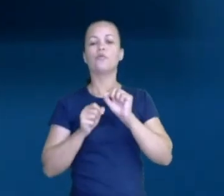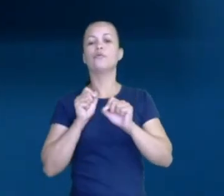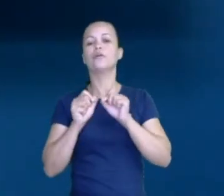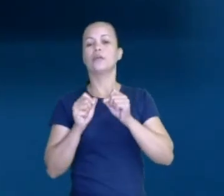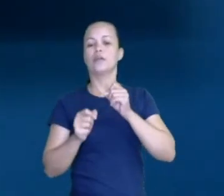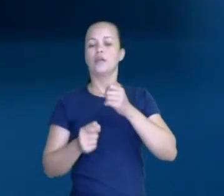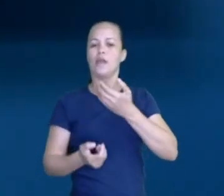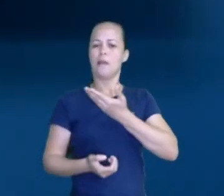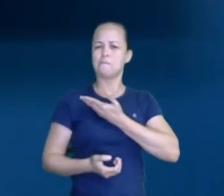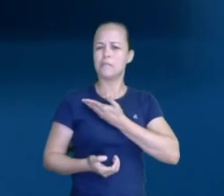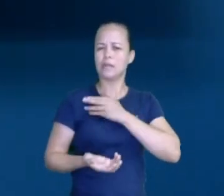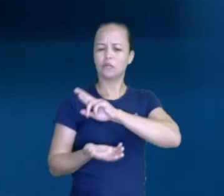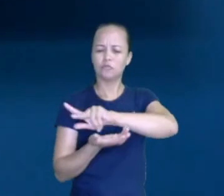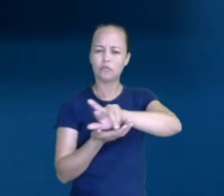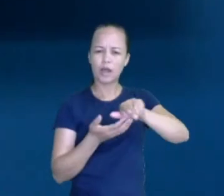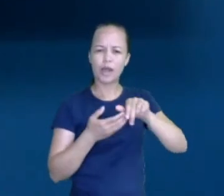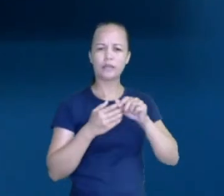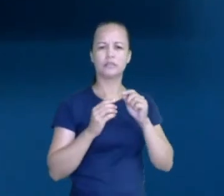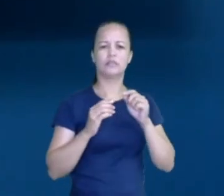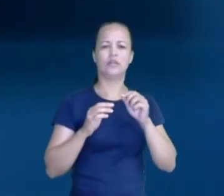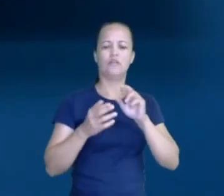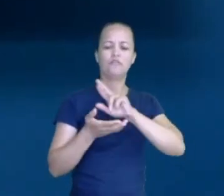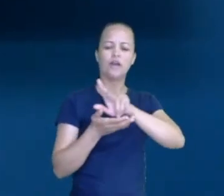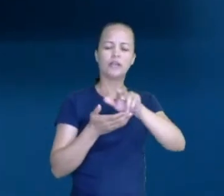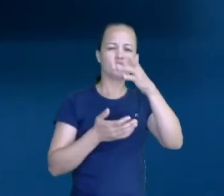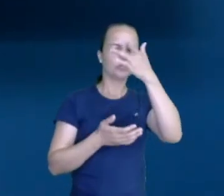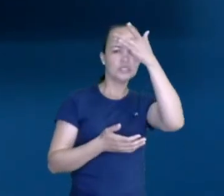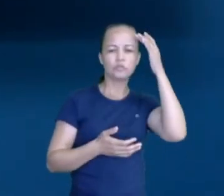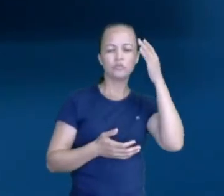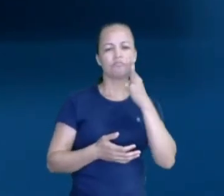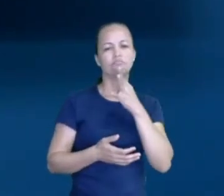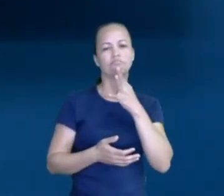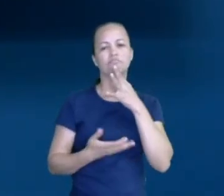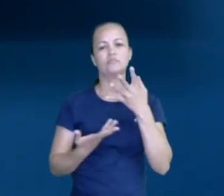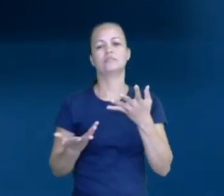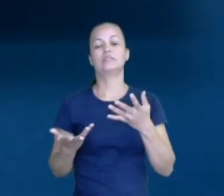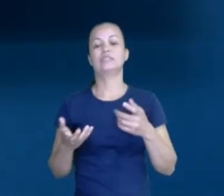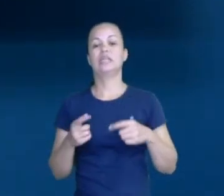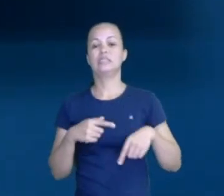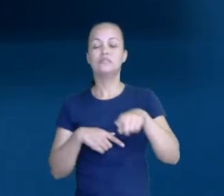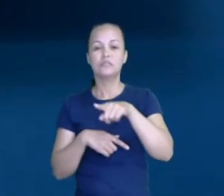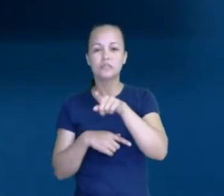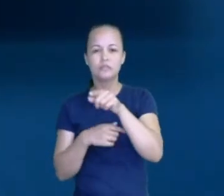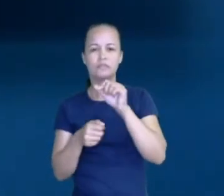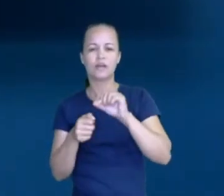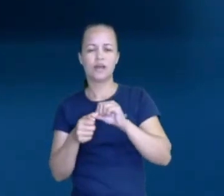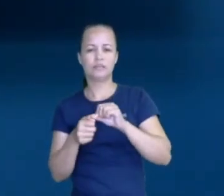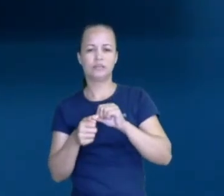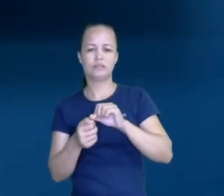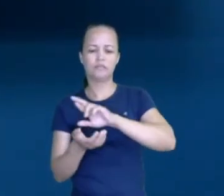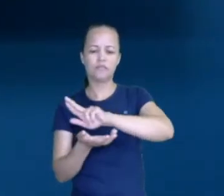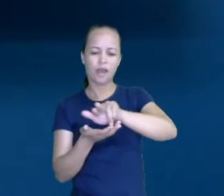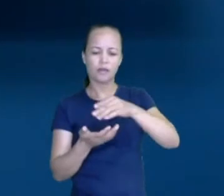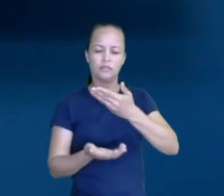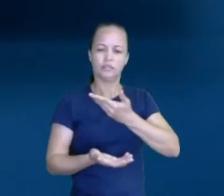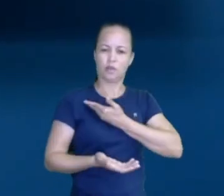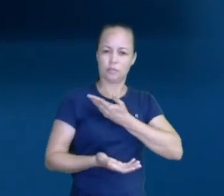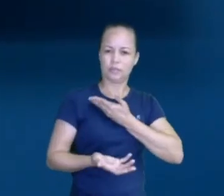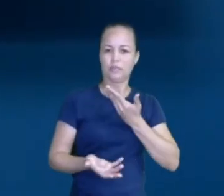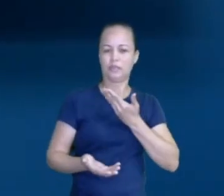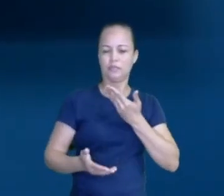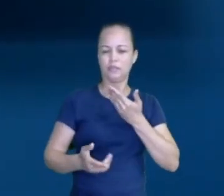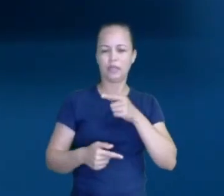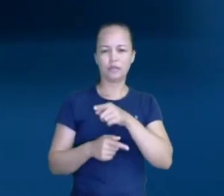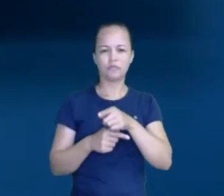que aumente a sua roda de pessoas que você conhece, que você faça muitas amizades, e é nessa fase que você começa